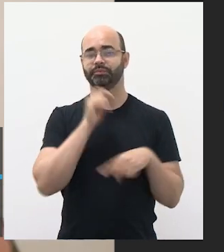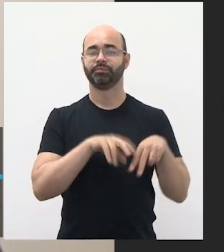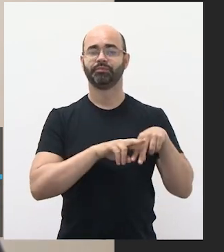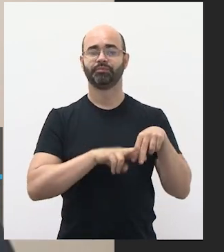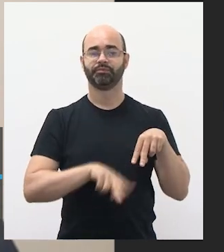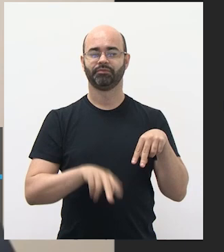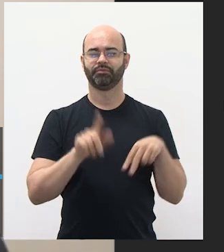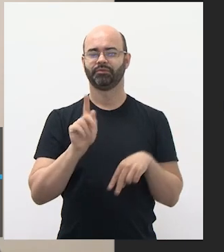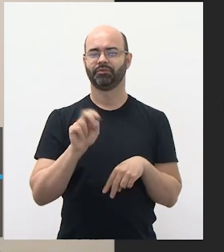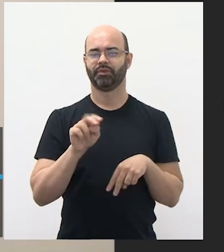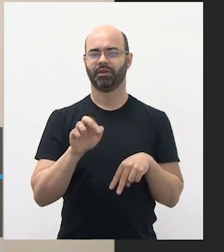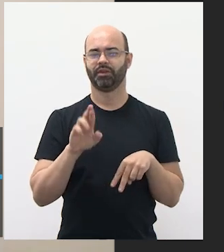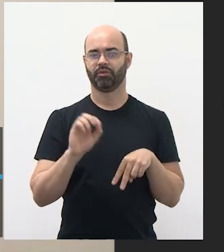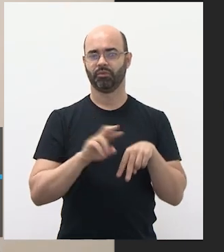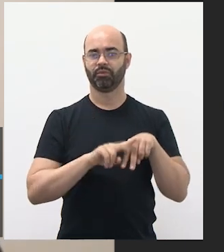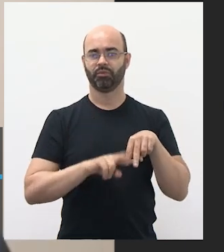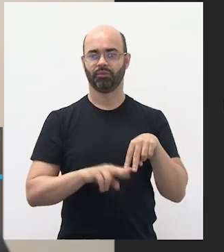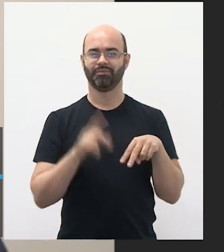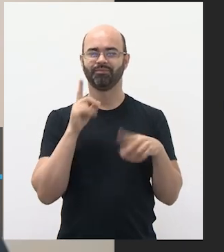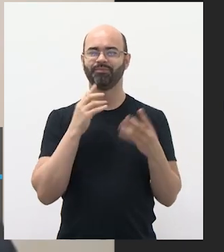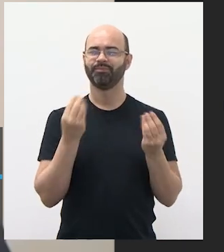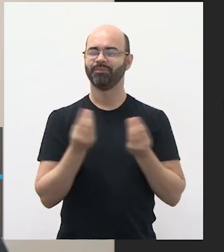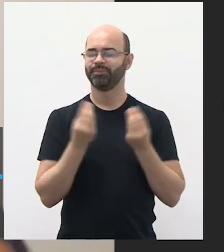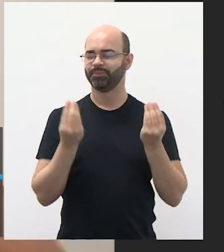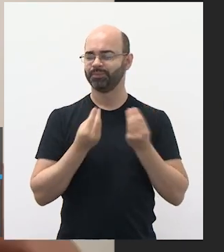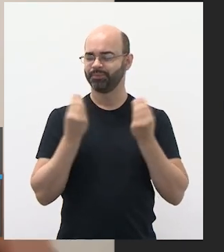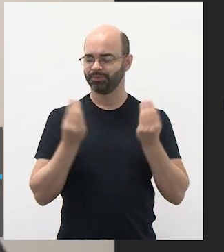ele é um